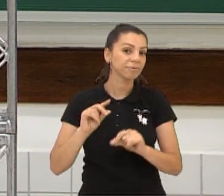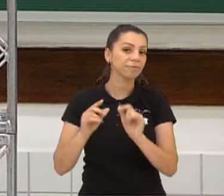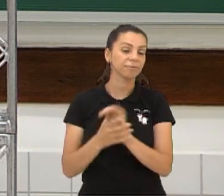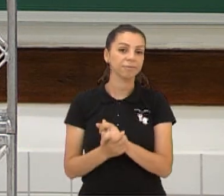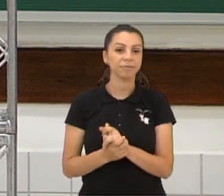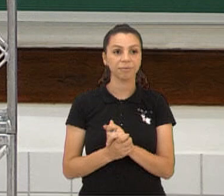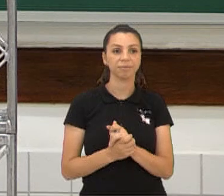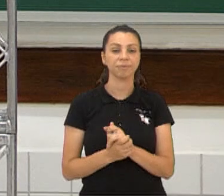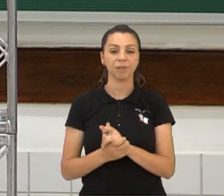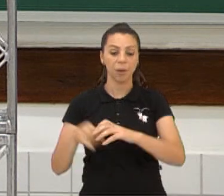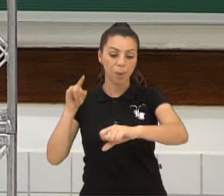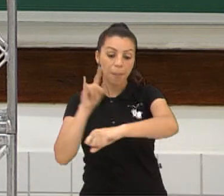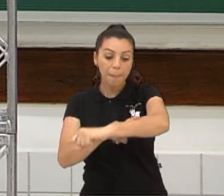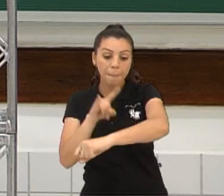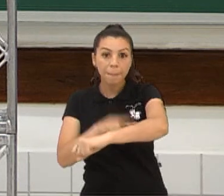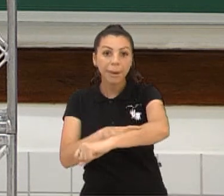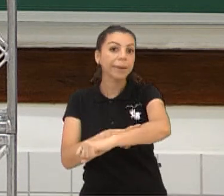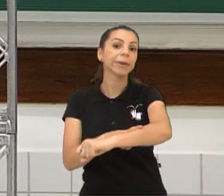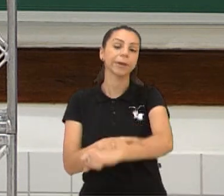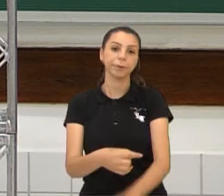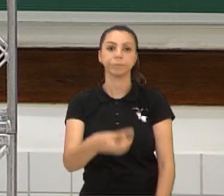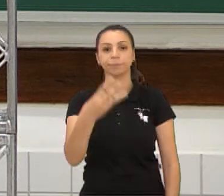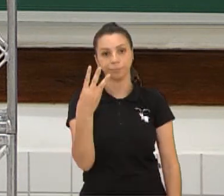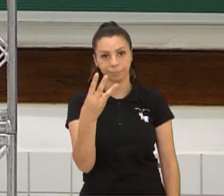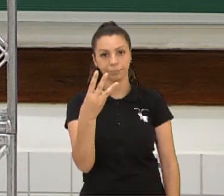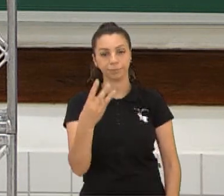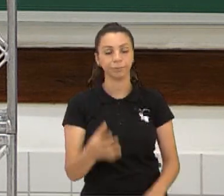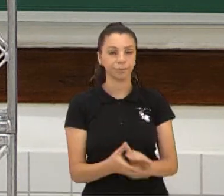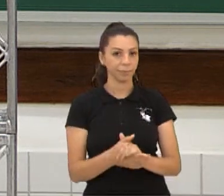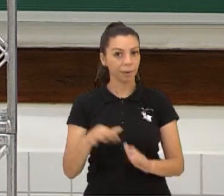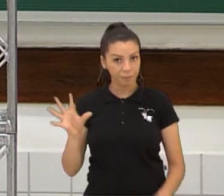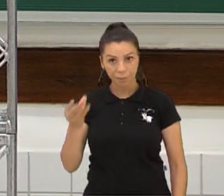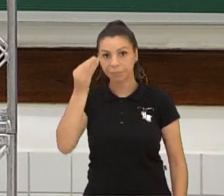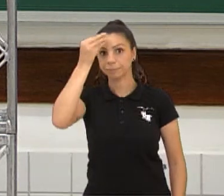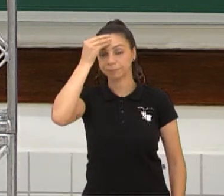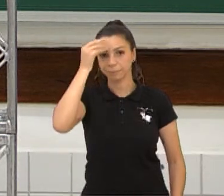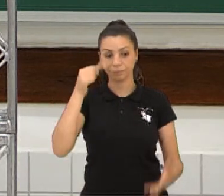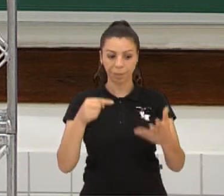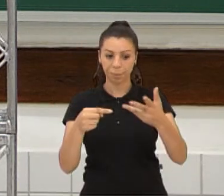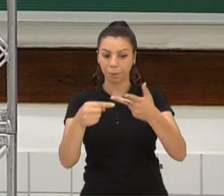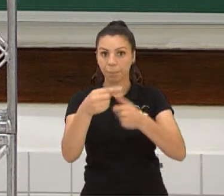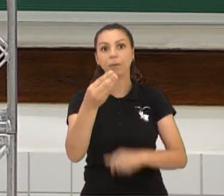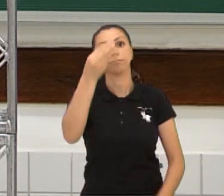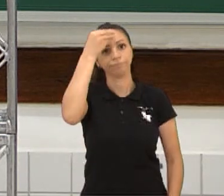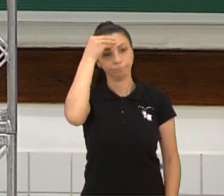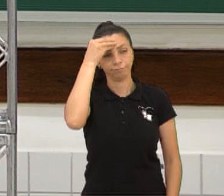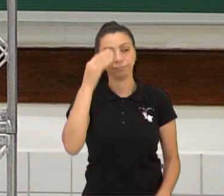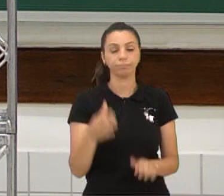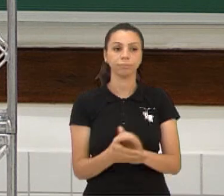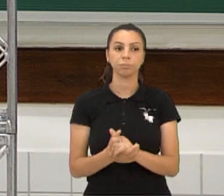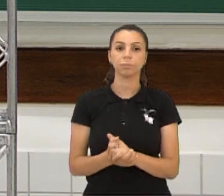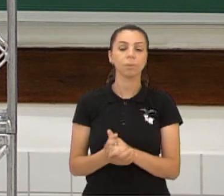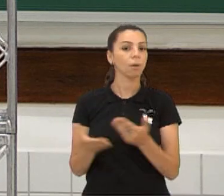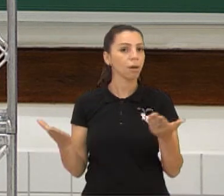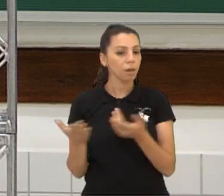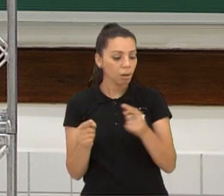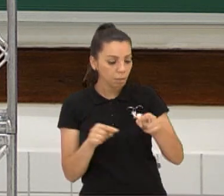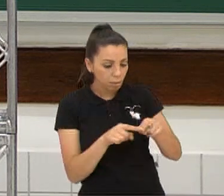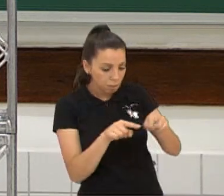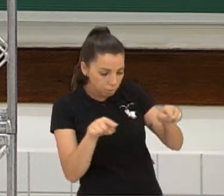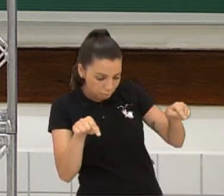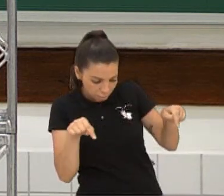gente calculou 3, beleza? Estão guardando aí, estão anotando, né? Como é que será que vai ficar o piso da